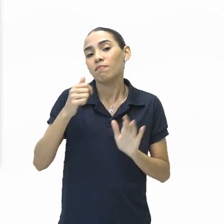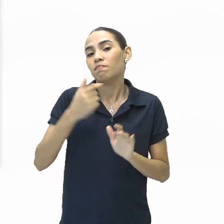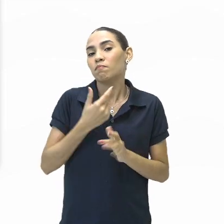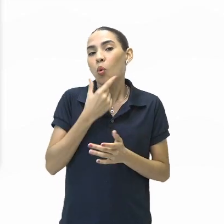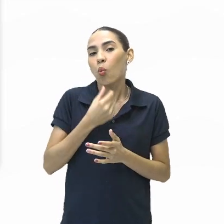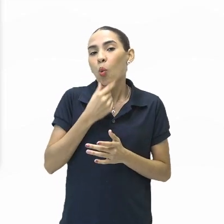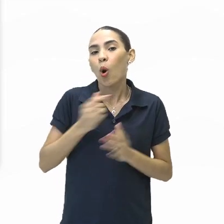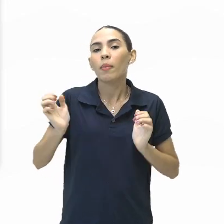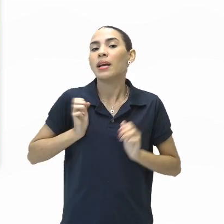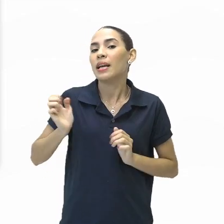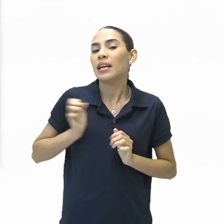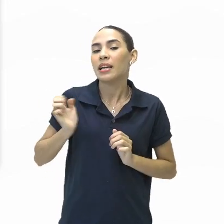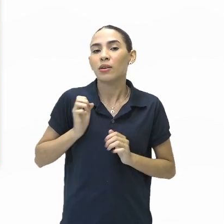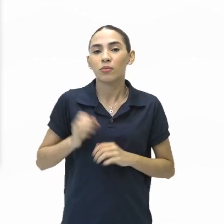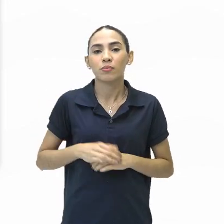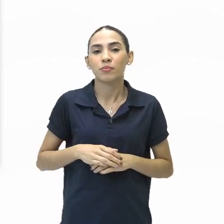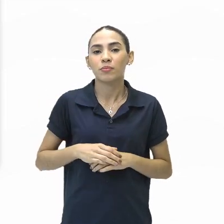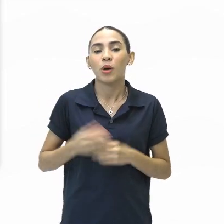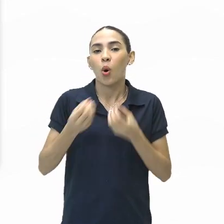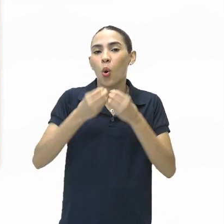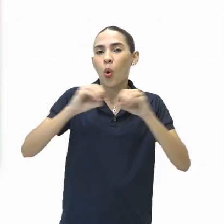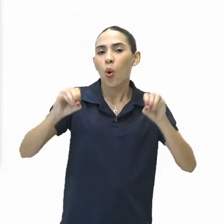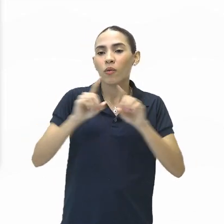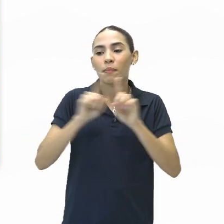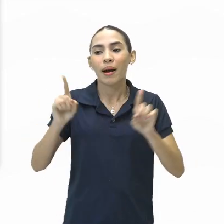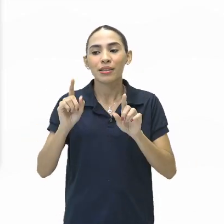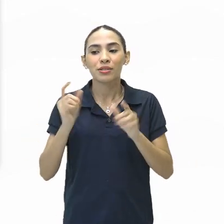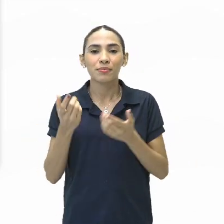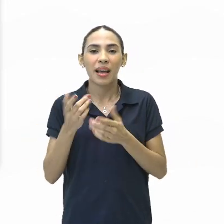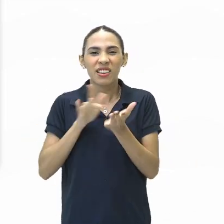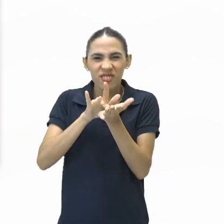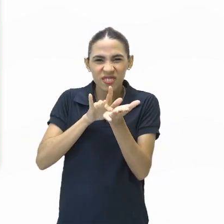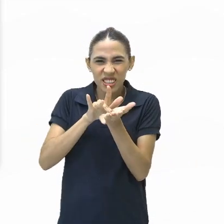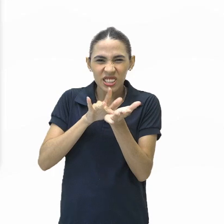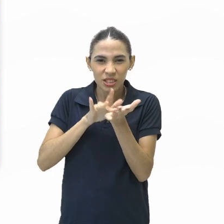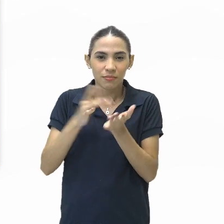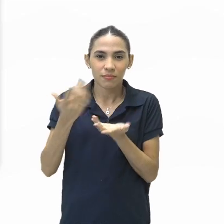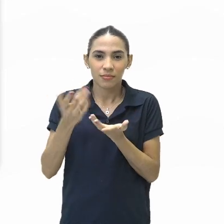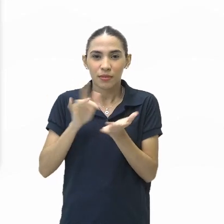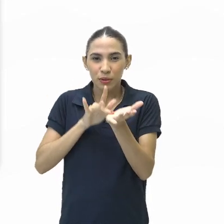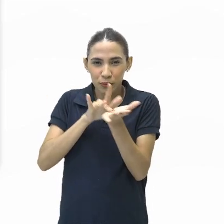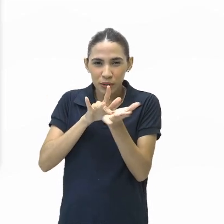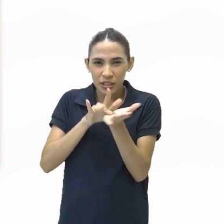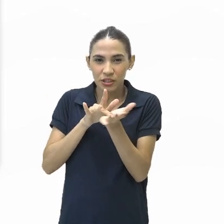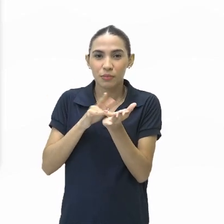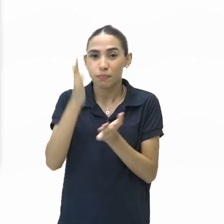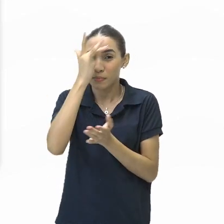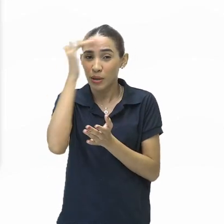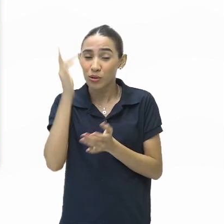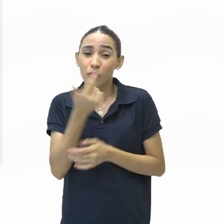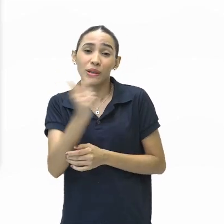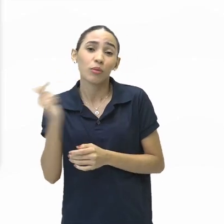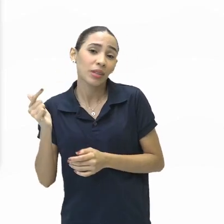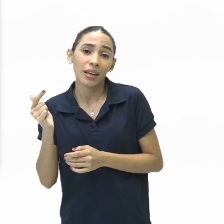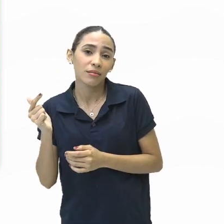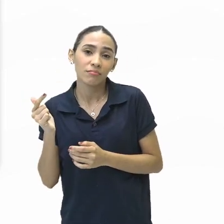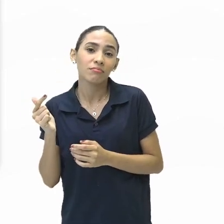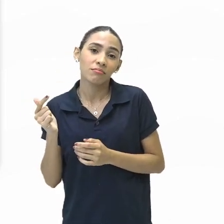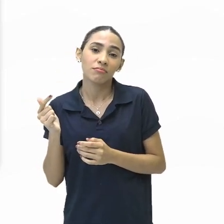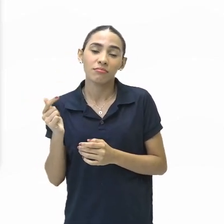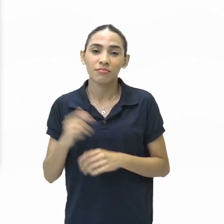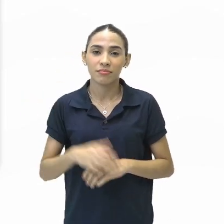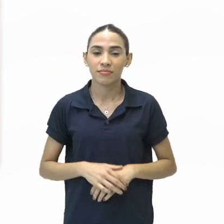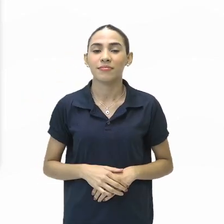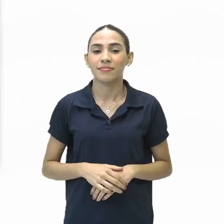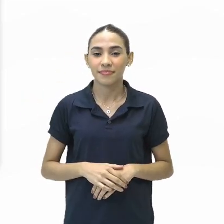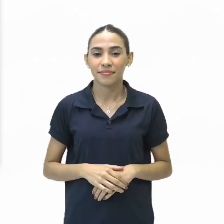arrota caviar, come ovo, mas vai arrotar ali caviar. Ele mostra uma aparência que ele não tem, né? Ele não vive ali o que ele